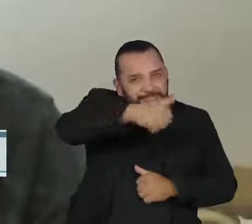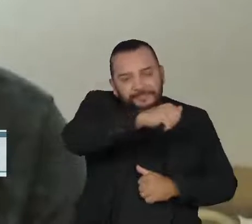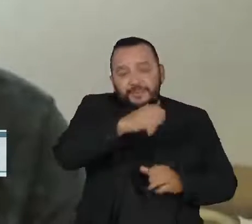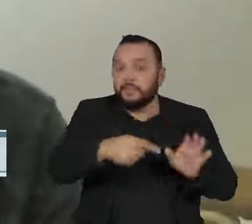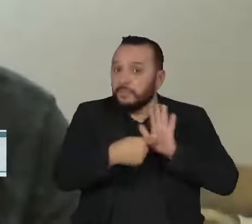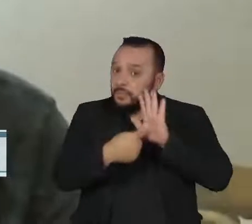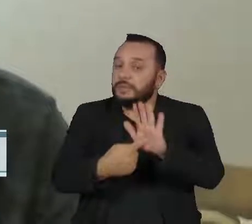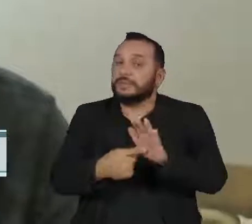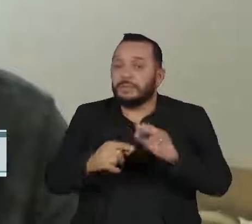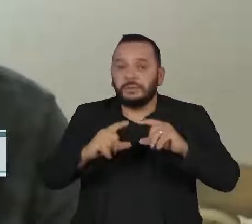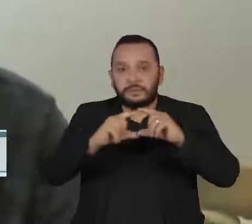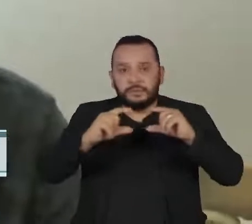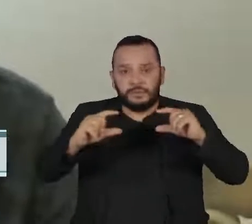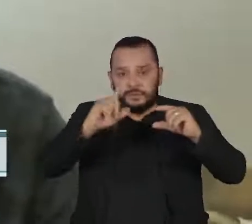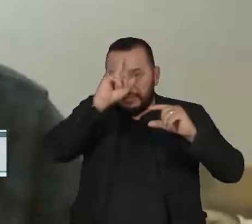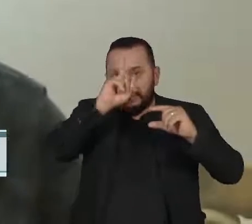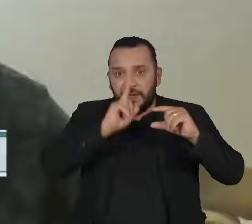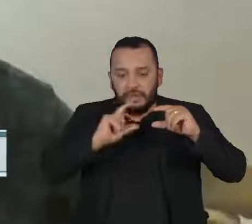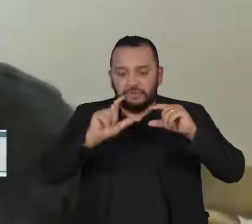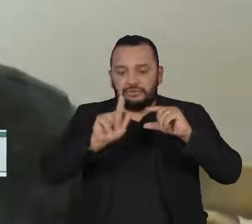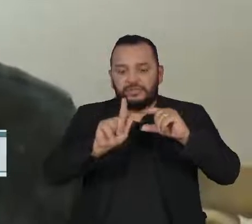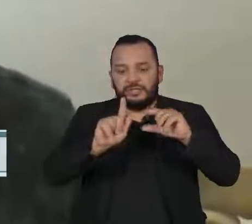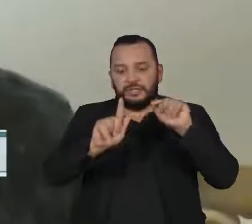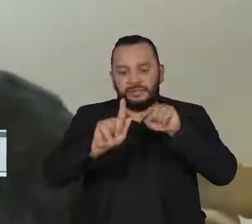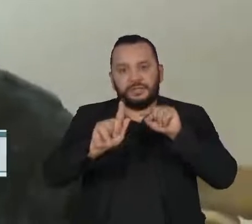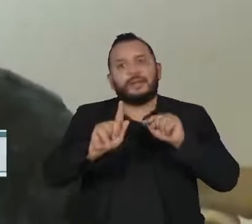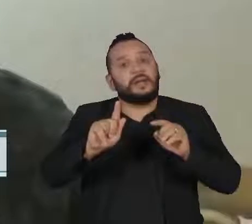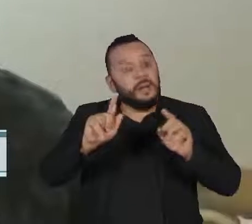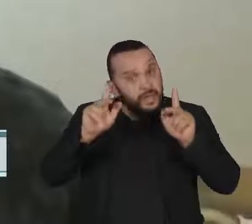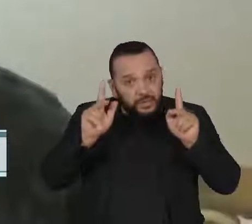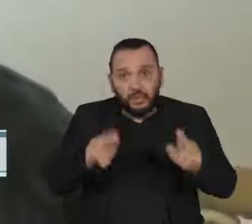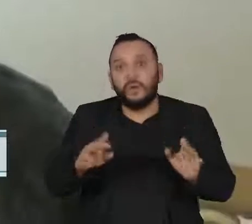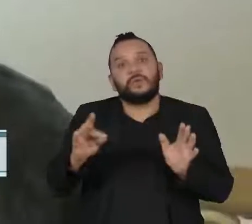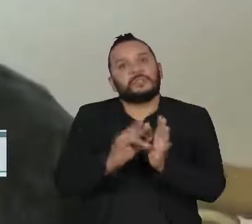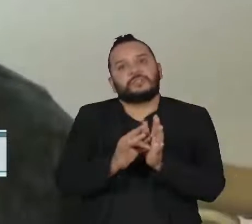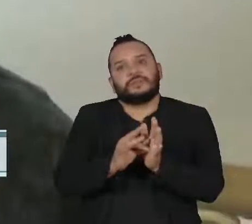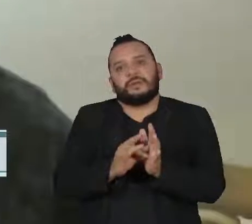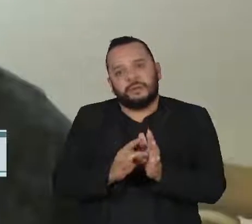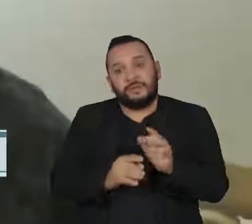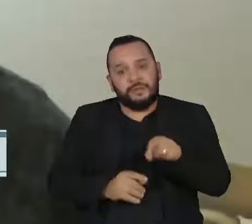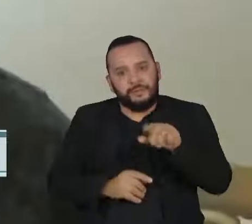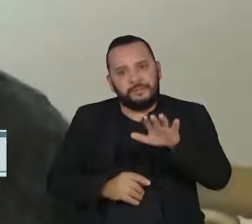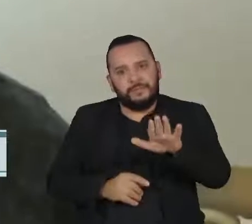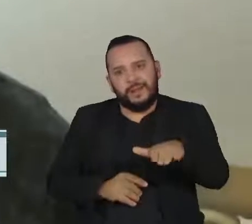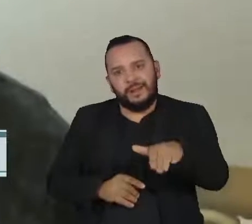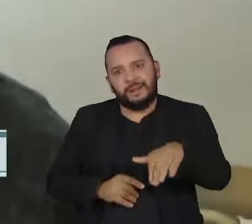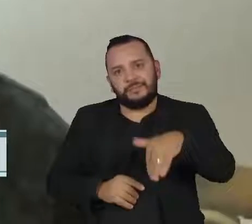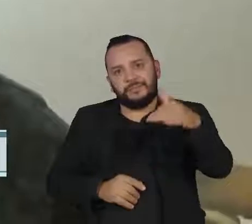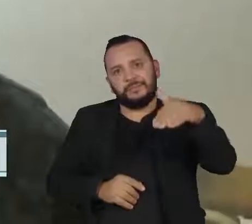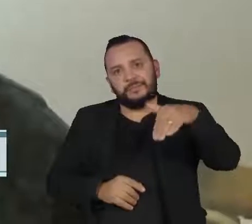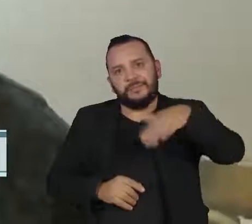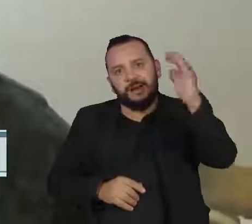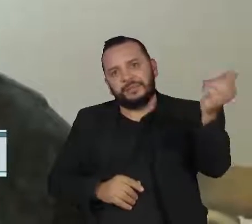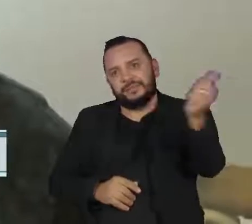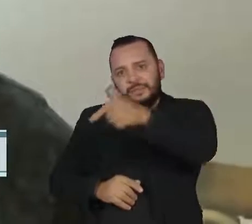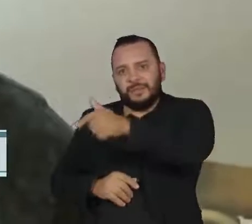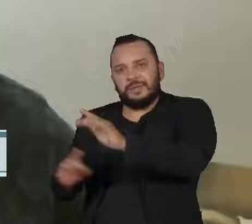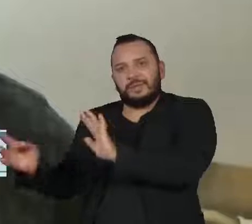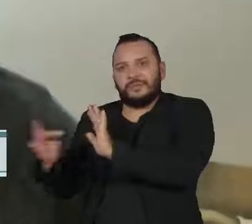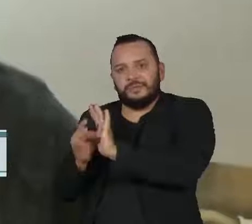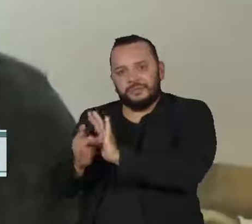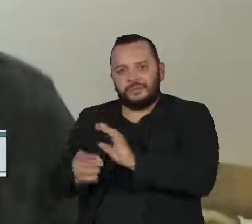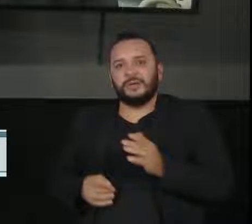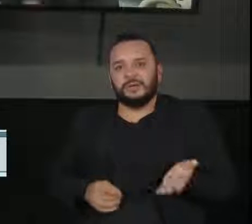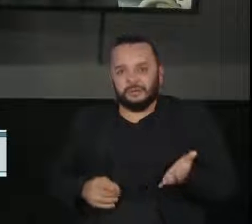tem um funcionamento igual ao do original. No entanto, ele é mais barato do que o original e é significativamente